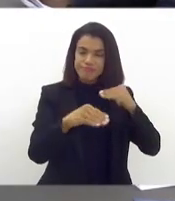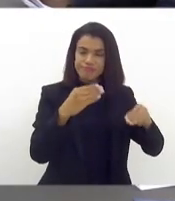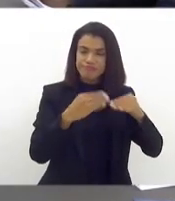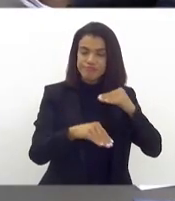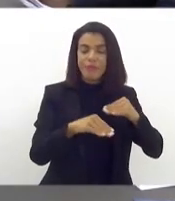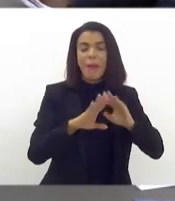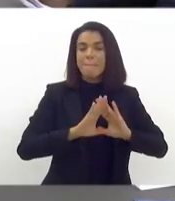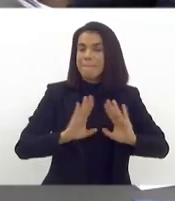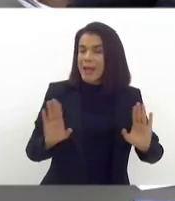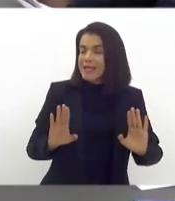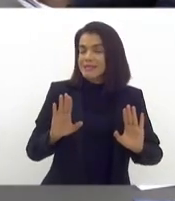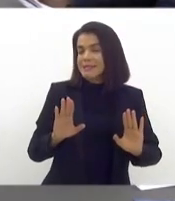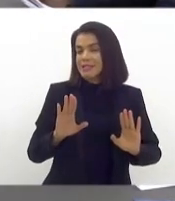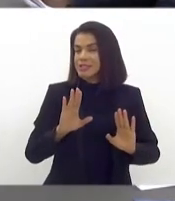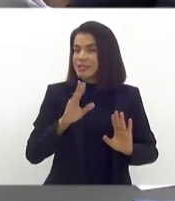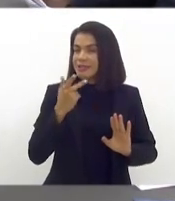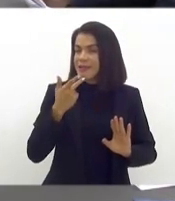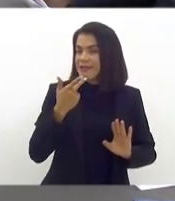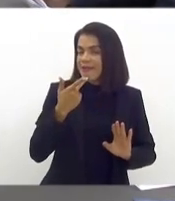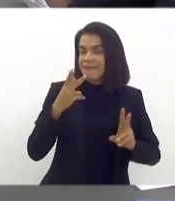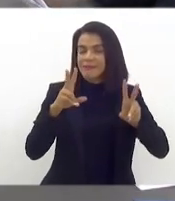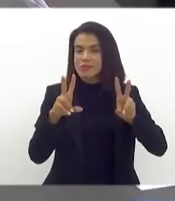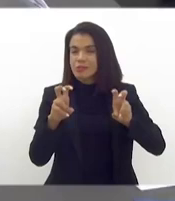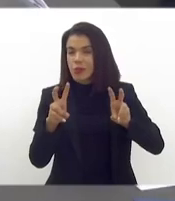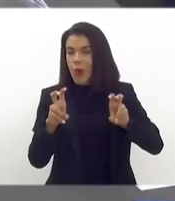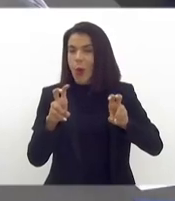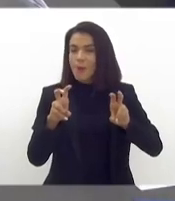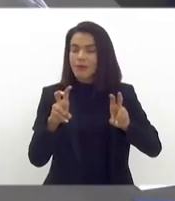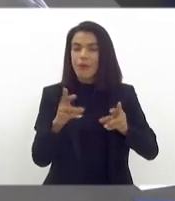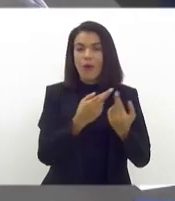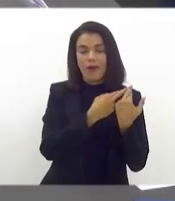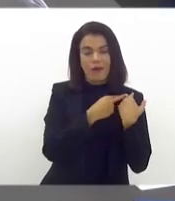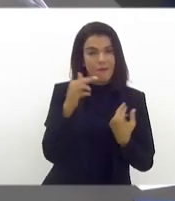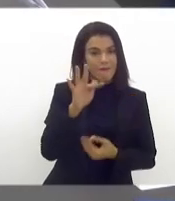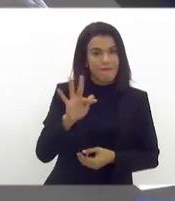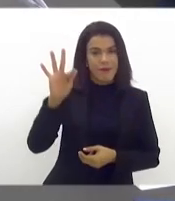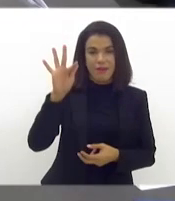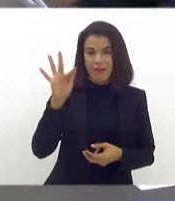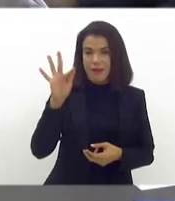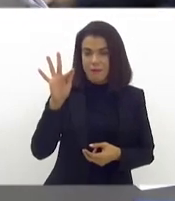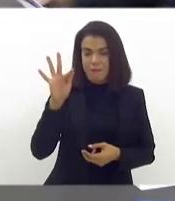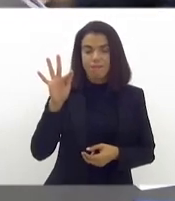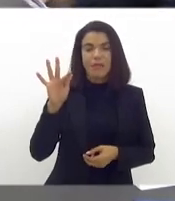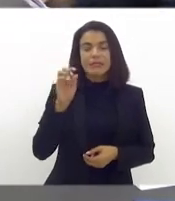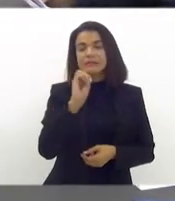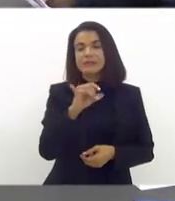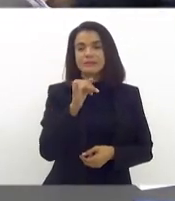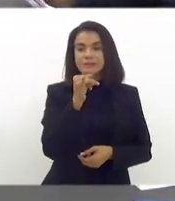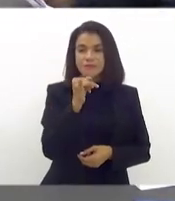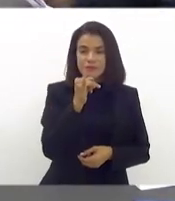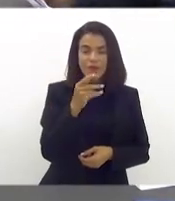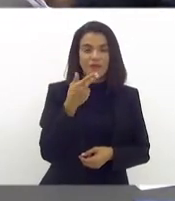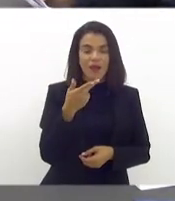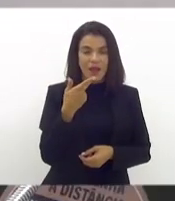nós adentraríamos aqui a questão federal, não. Inclusive se tratarmos da